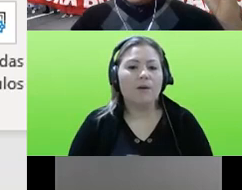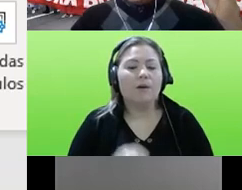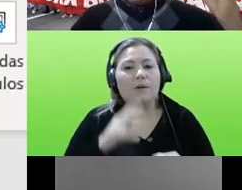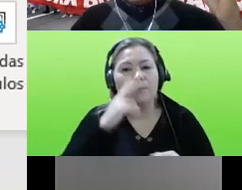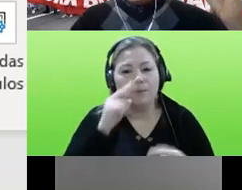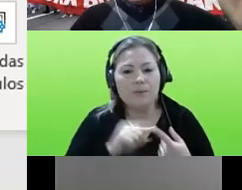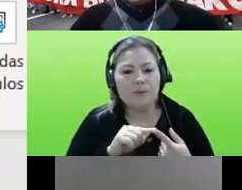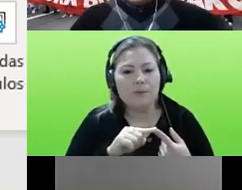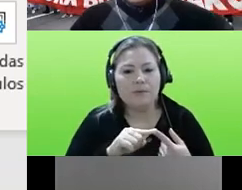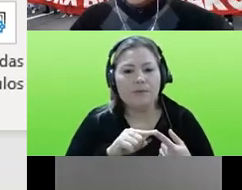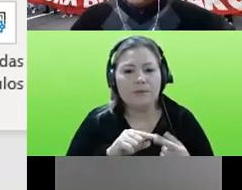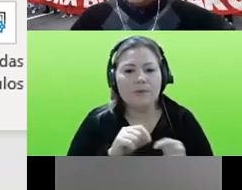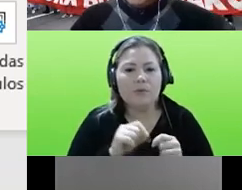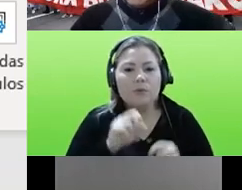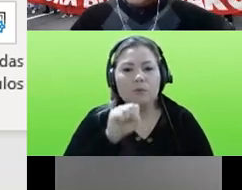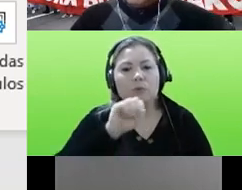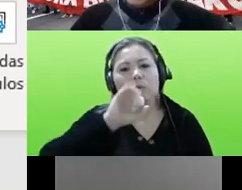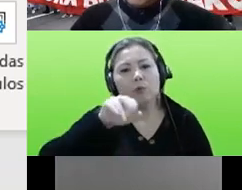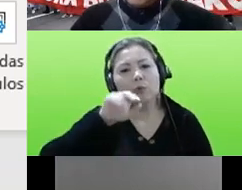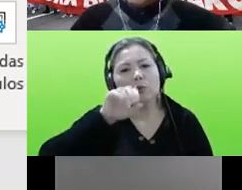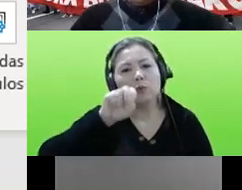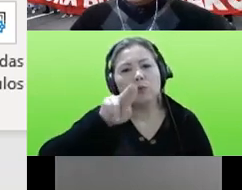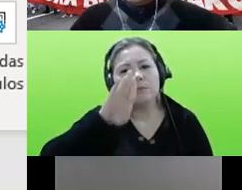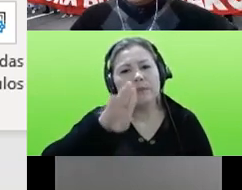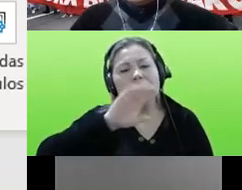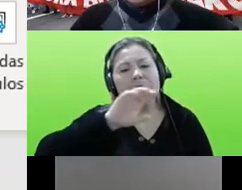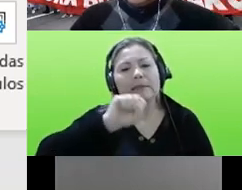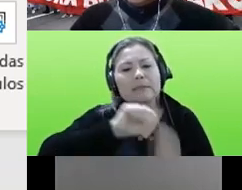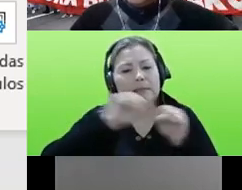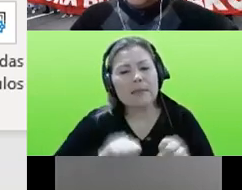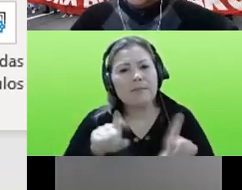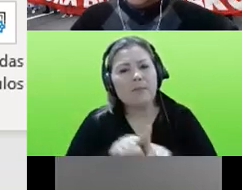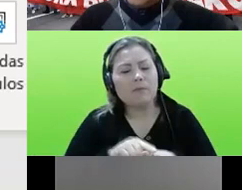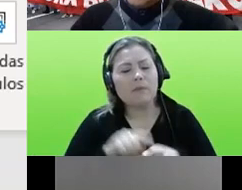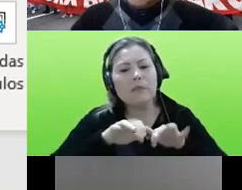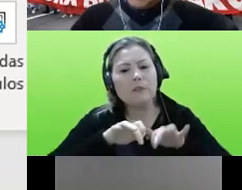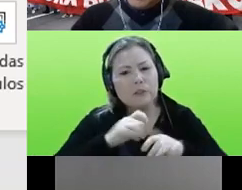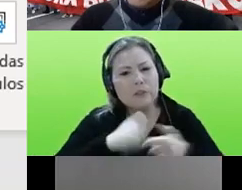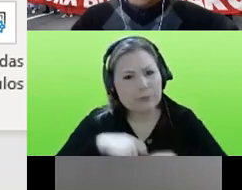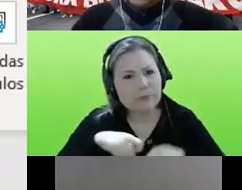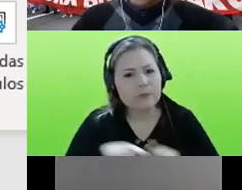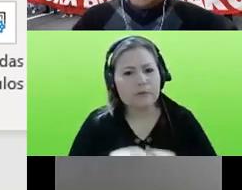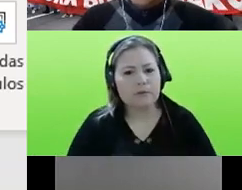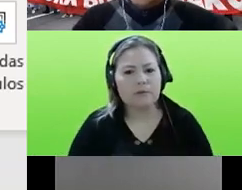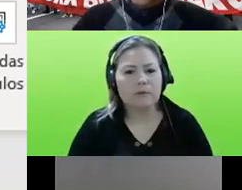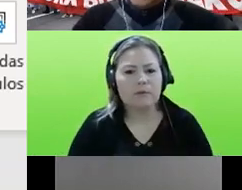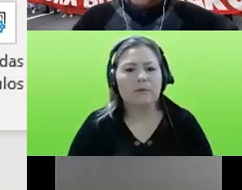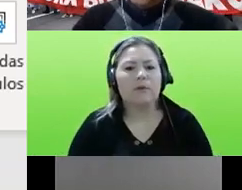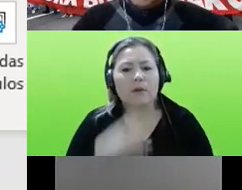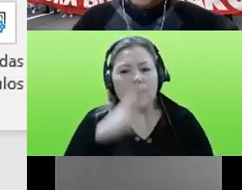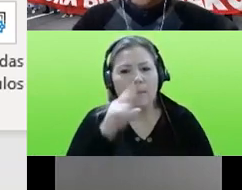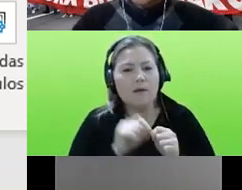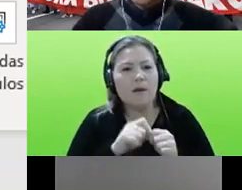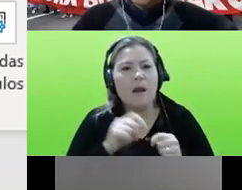da a esfera administrativa, os arranjos